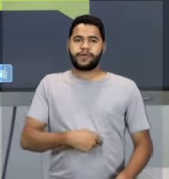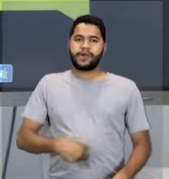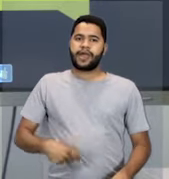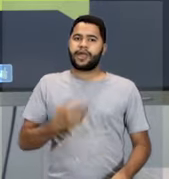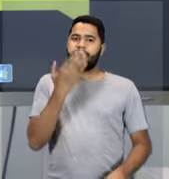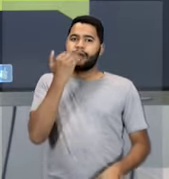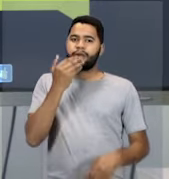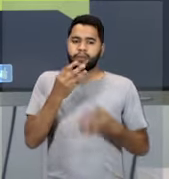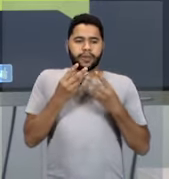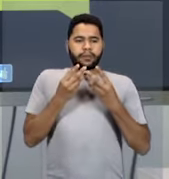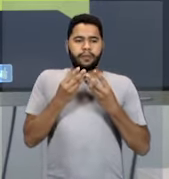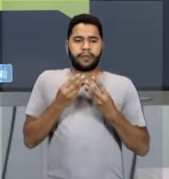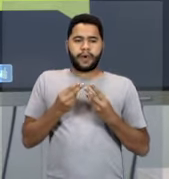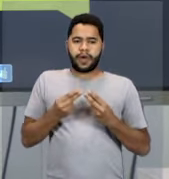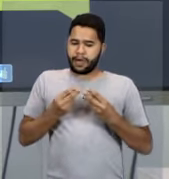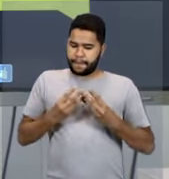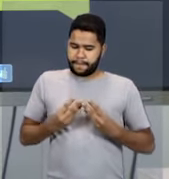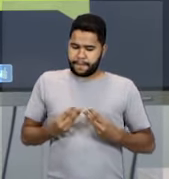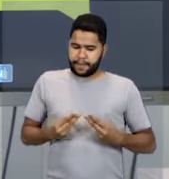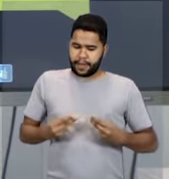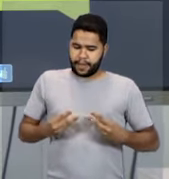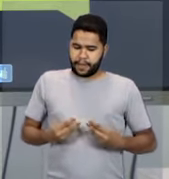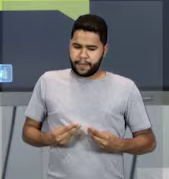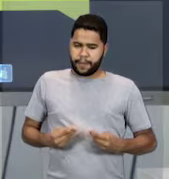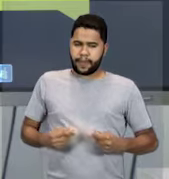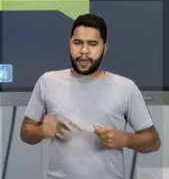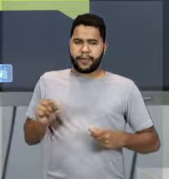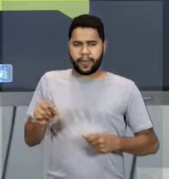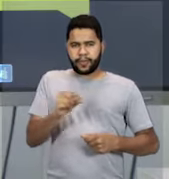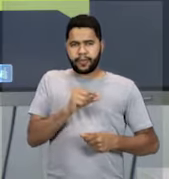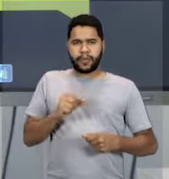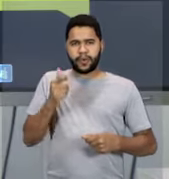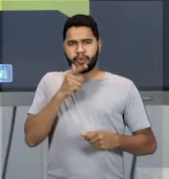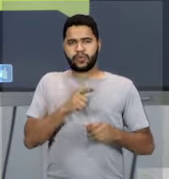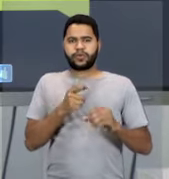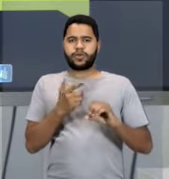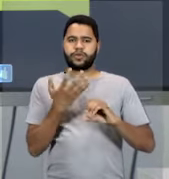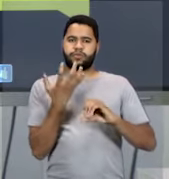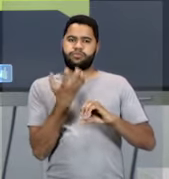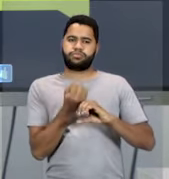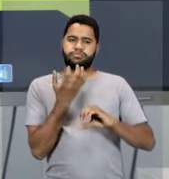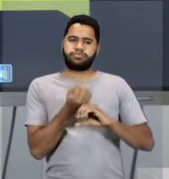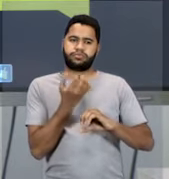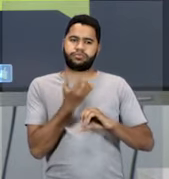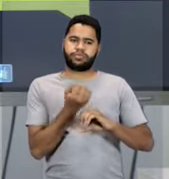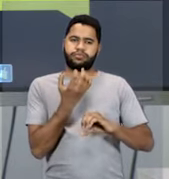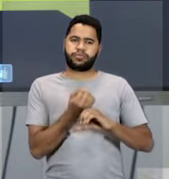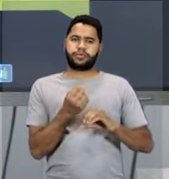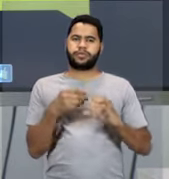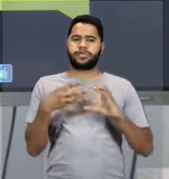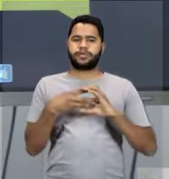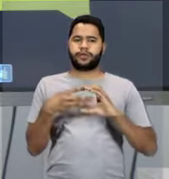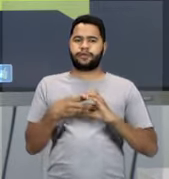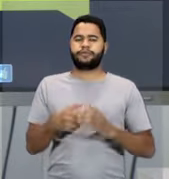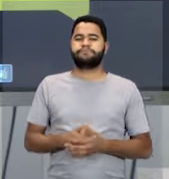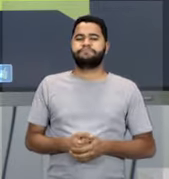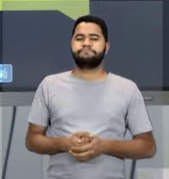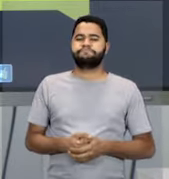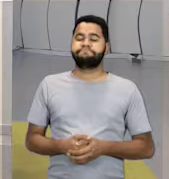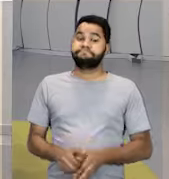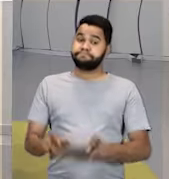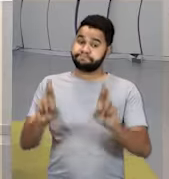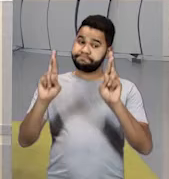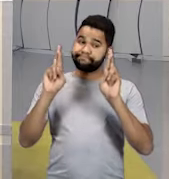os alimentos em partículas menores para que eles possam ser absorvidos pelas nossas células. Eu